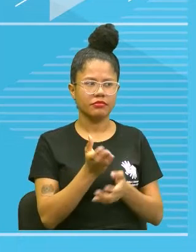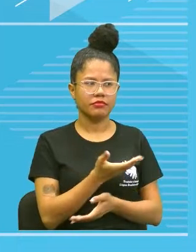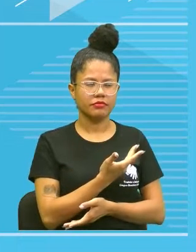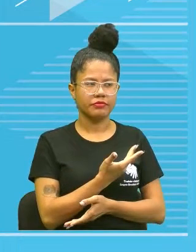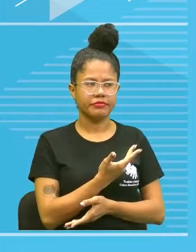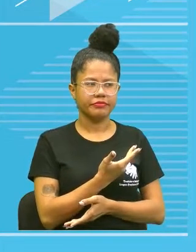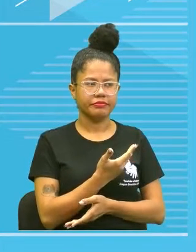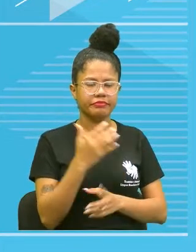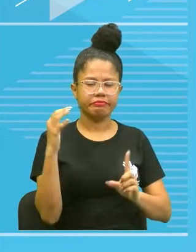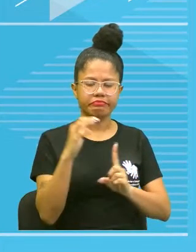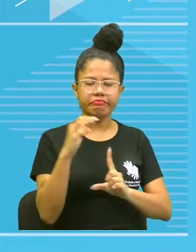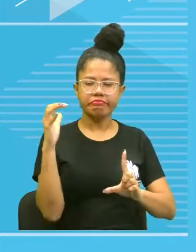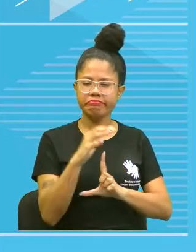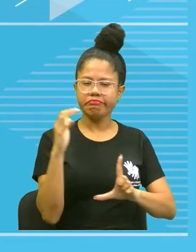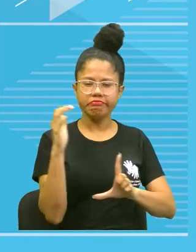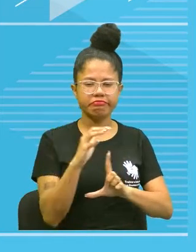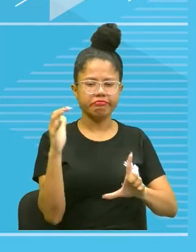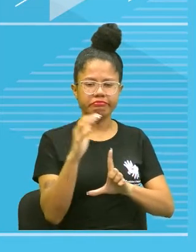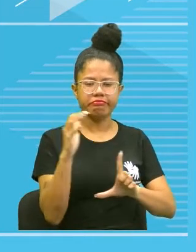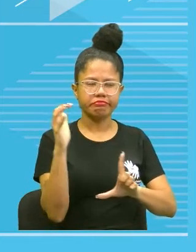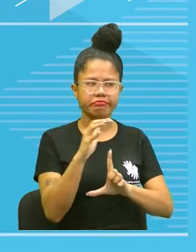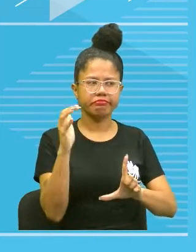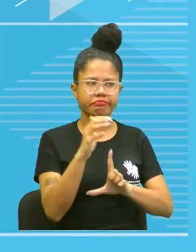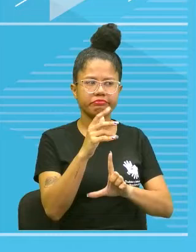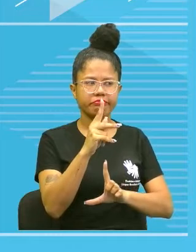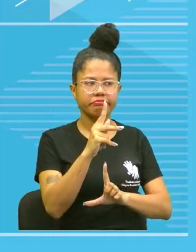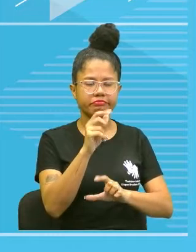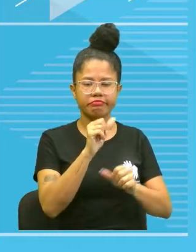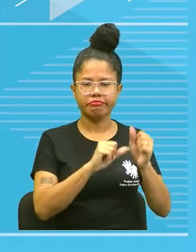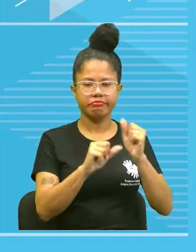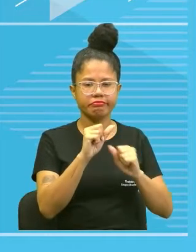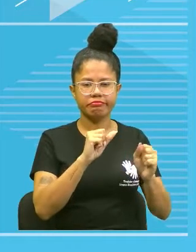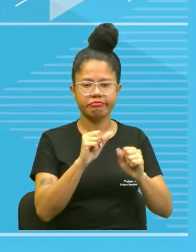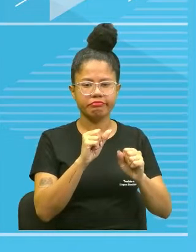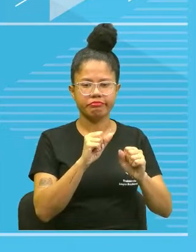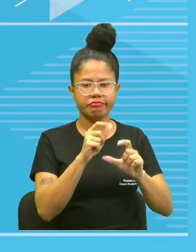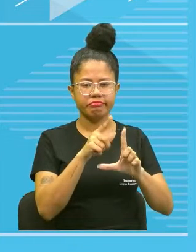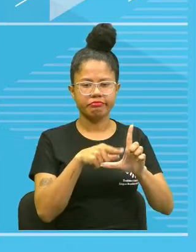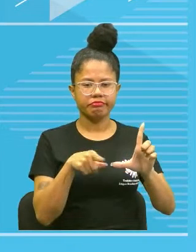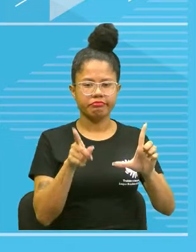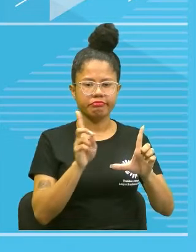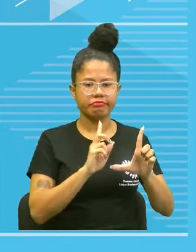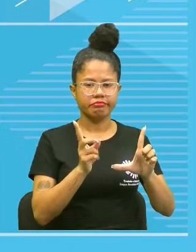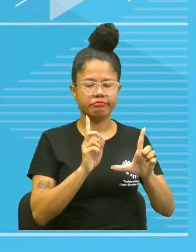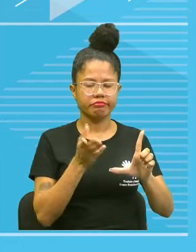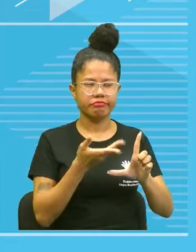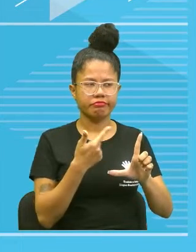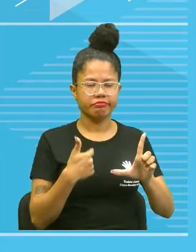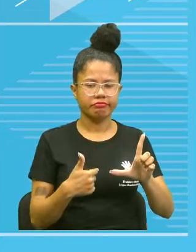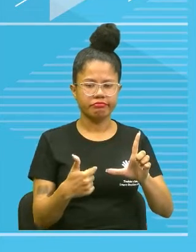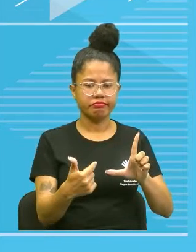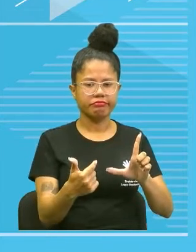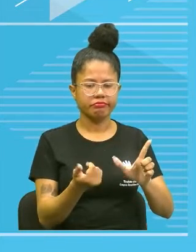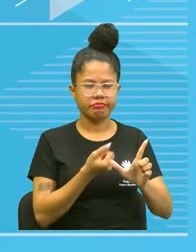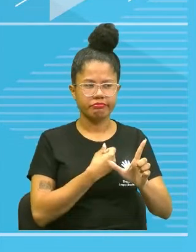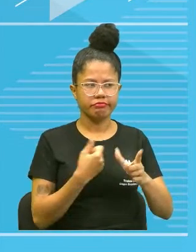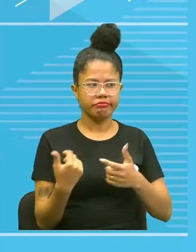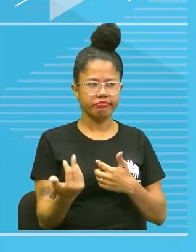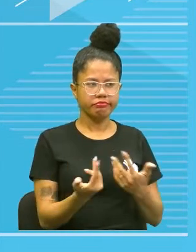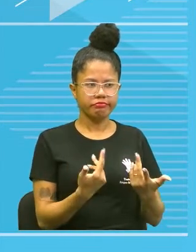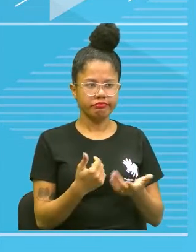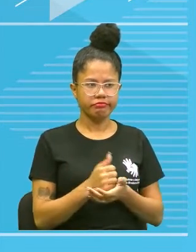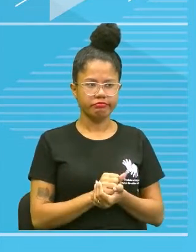pressão ela é constante. O valor da pressão não altera no meu gráfico. Permanece o mesmo valor de